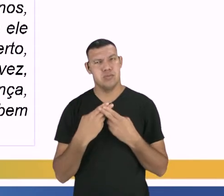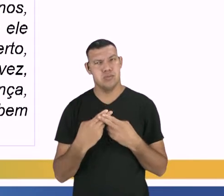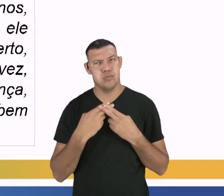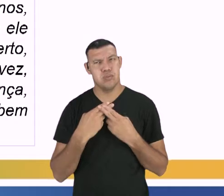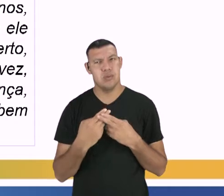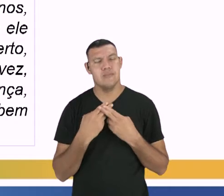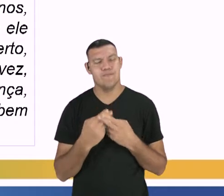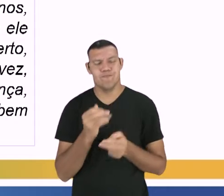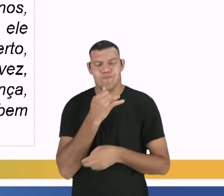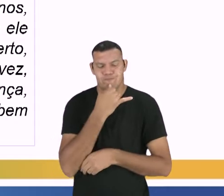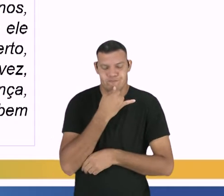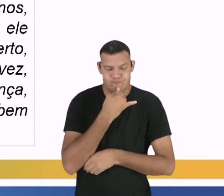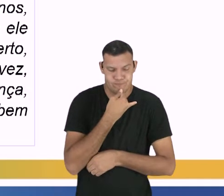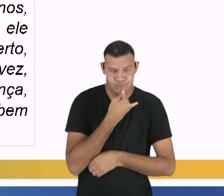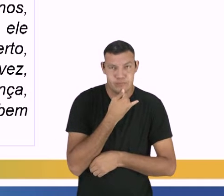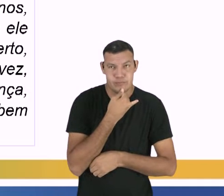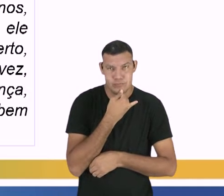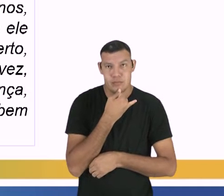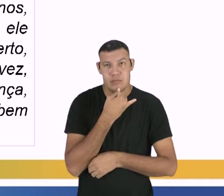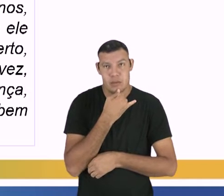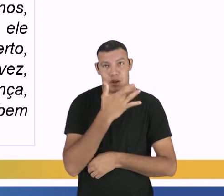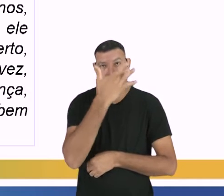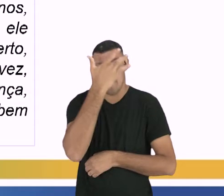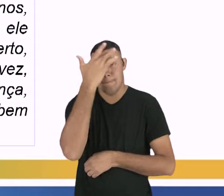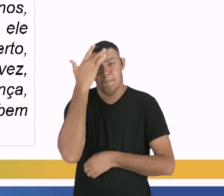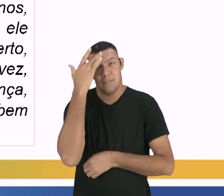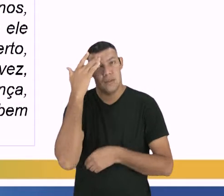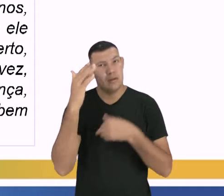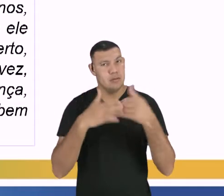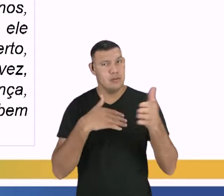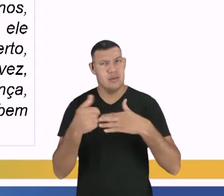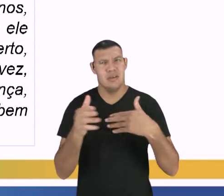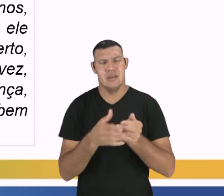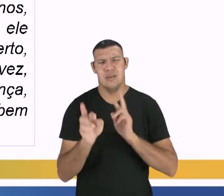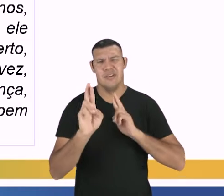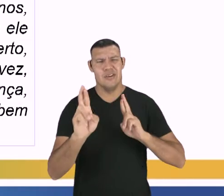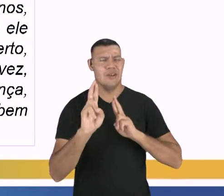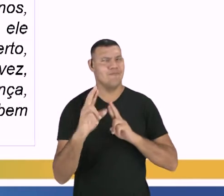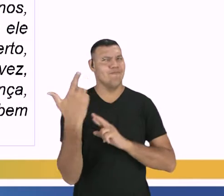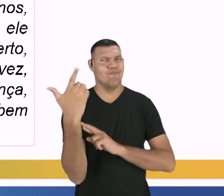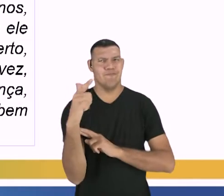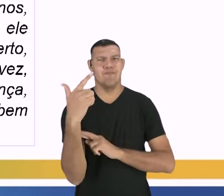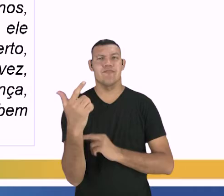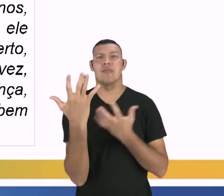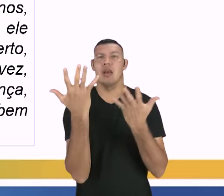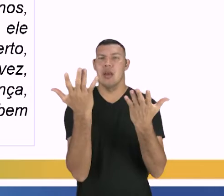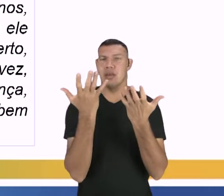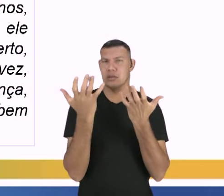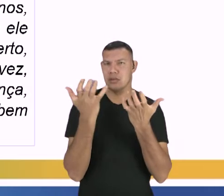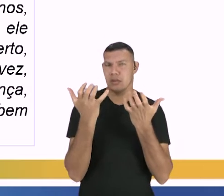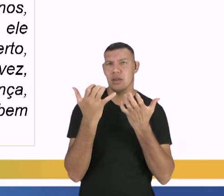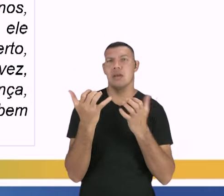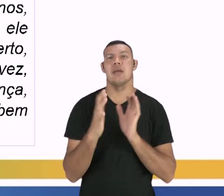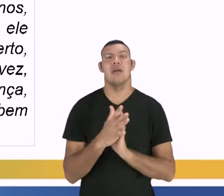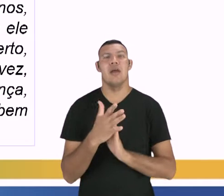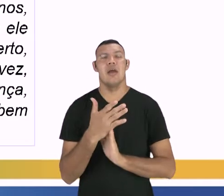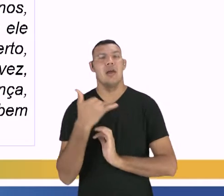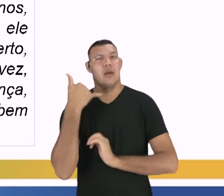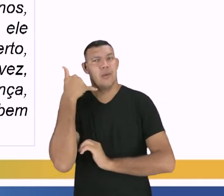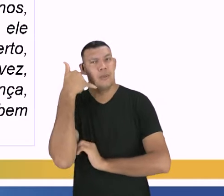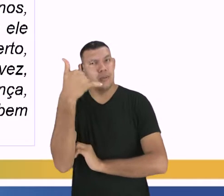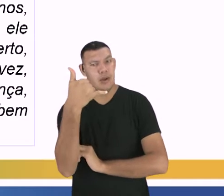melancólico. Alguém, com certeza, já sem esperança, insistia em querer falar com